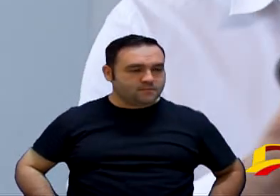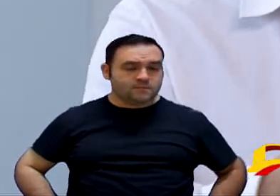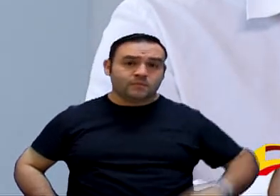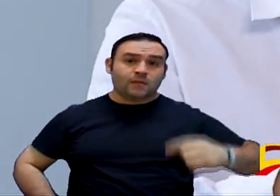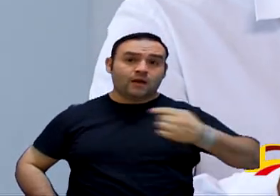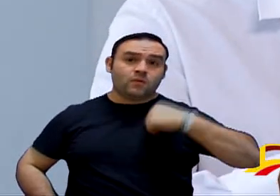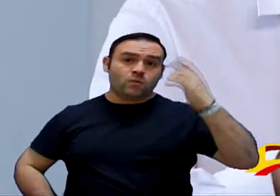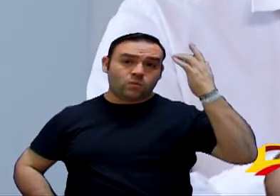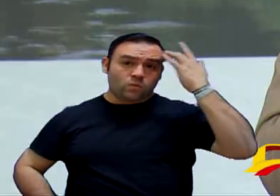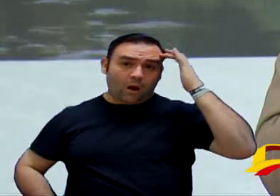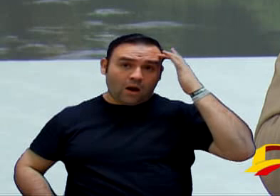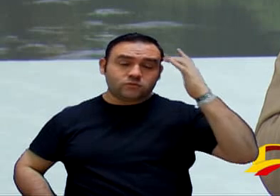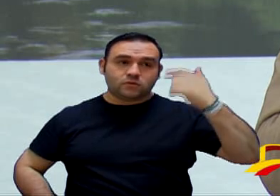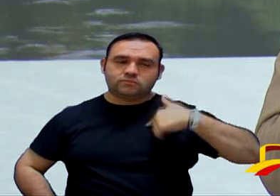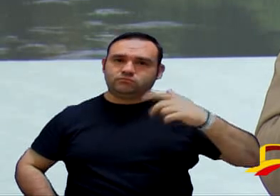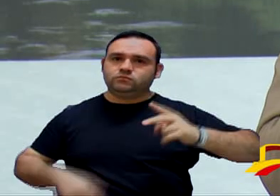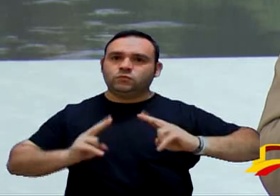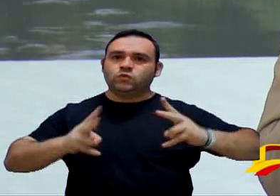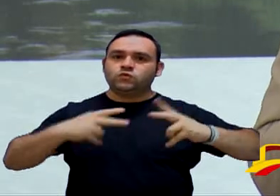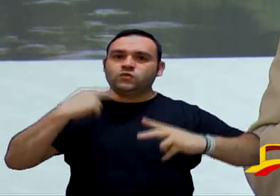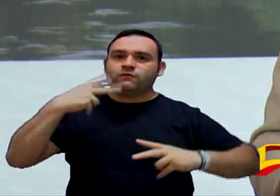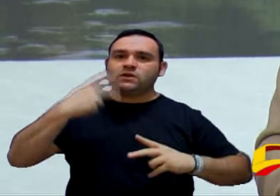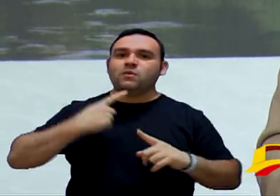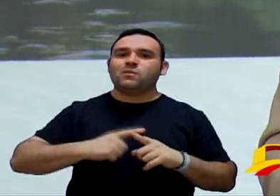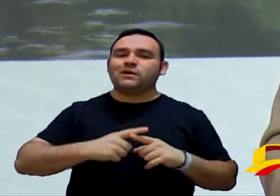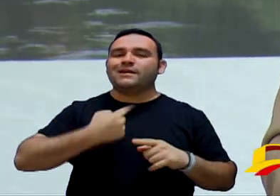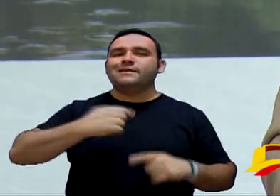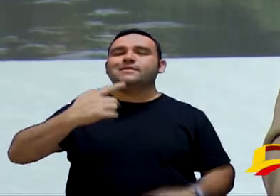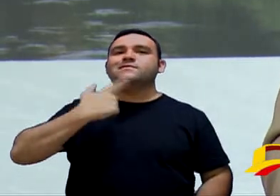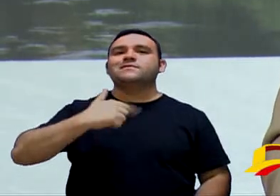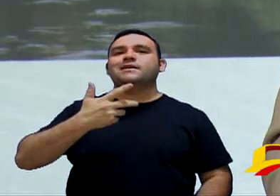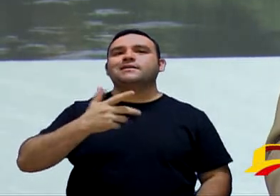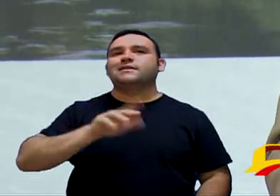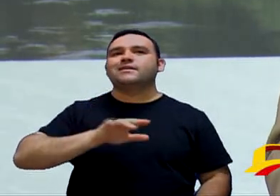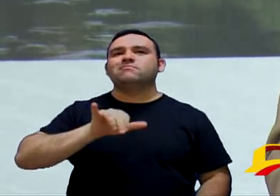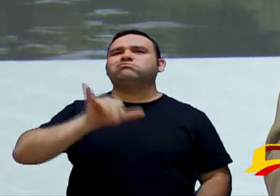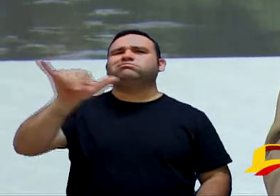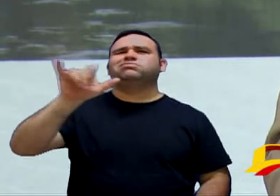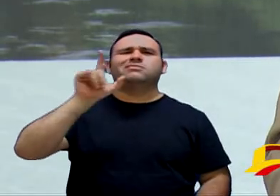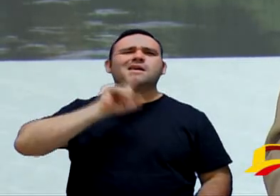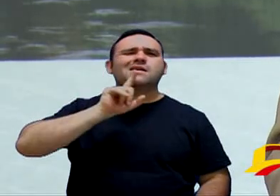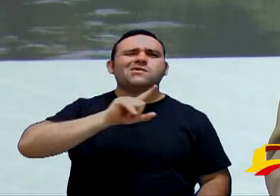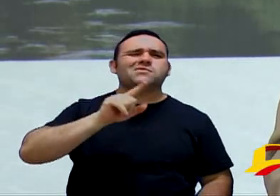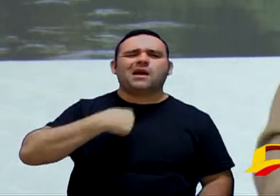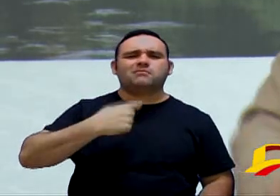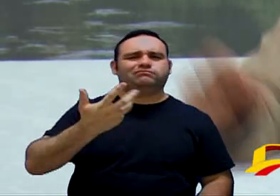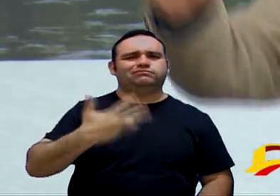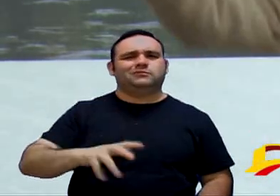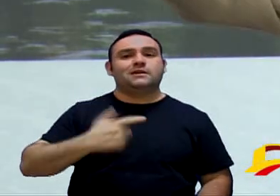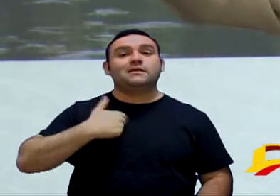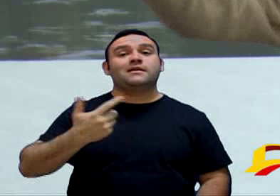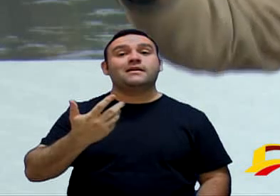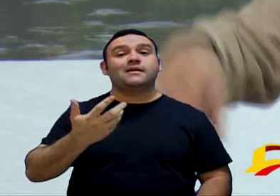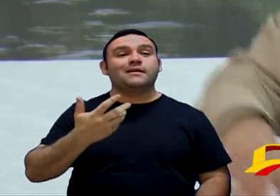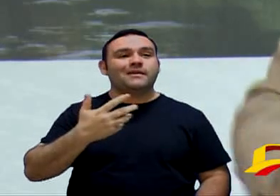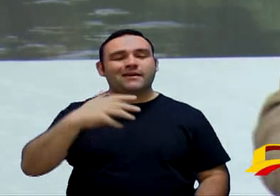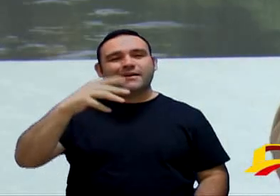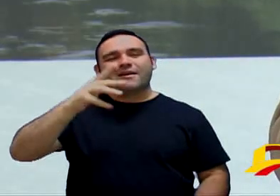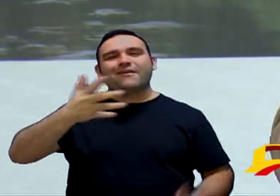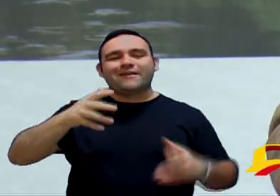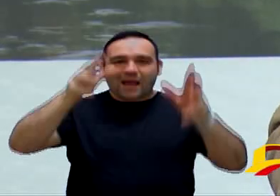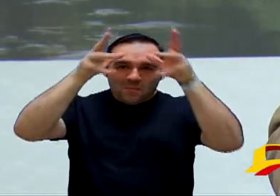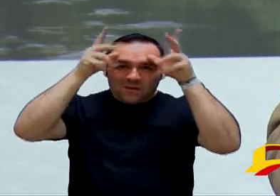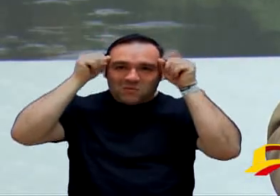acho que eu vou continuar com o vereador porque eu não tenho sonho de Bahamas tem não eu querendo ir para o Mato Grosso